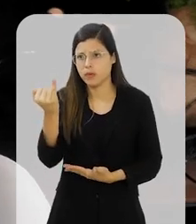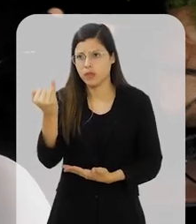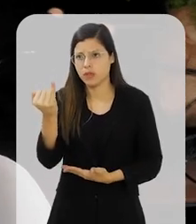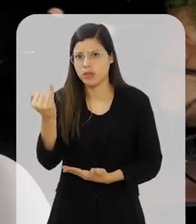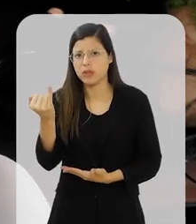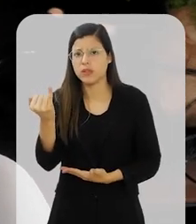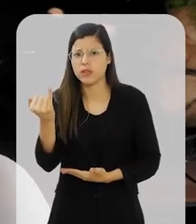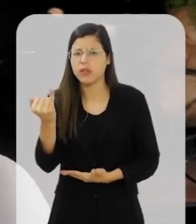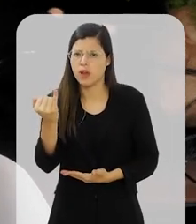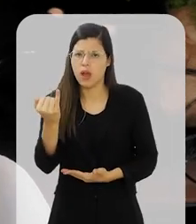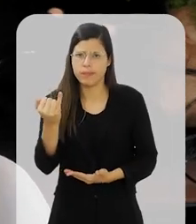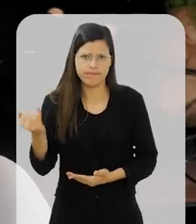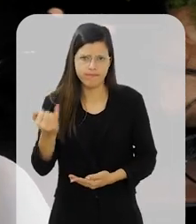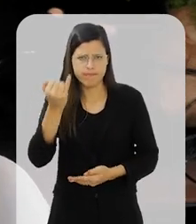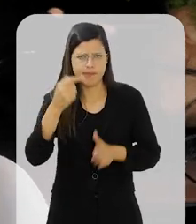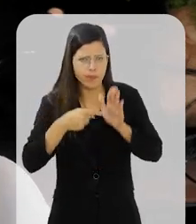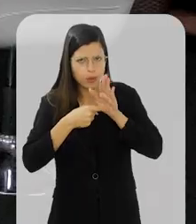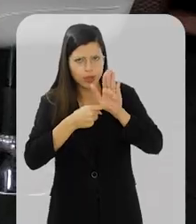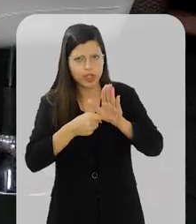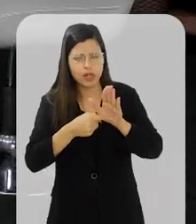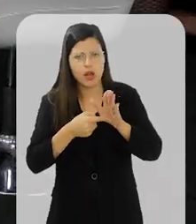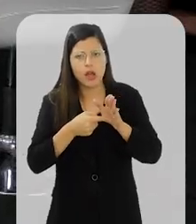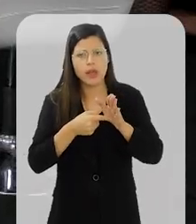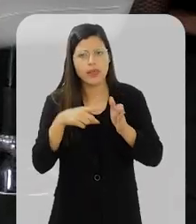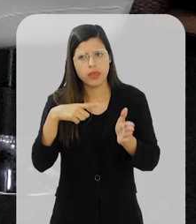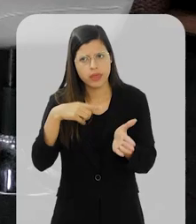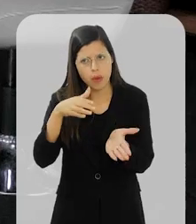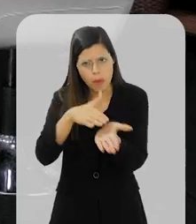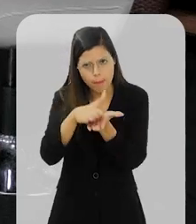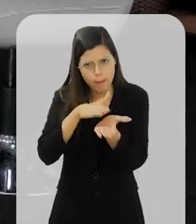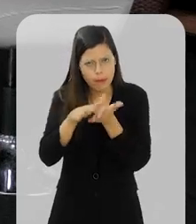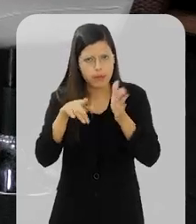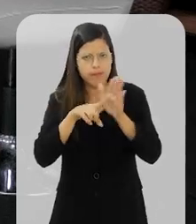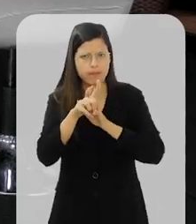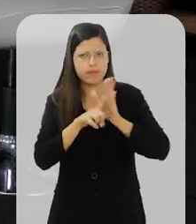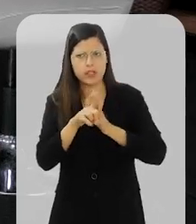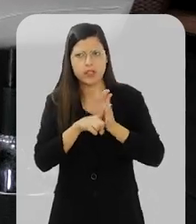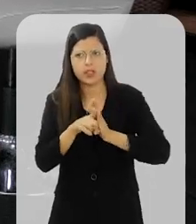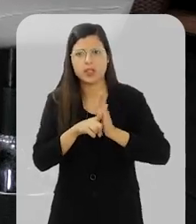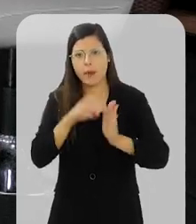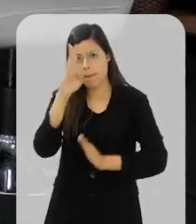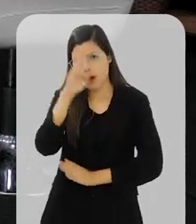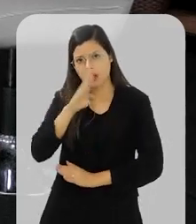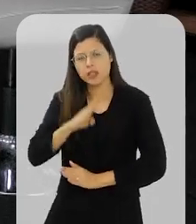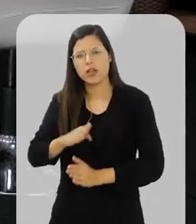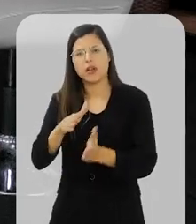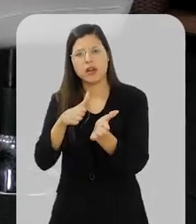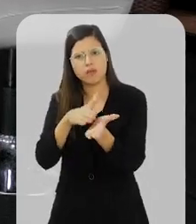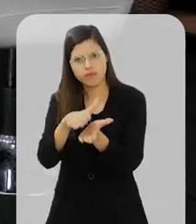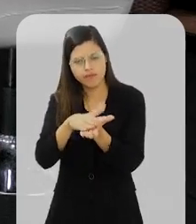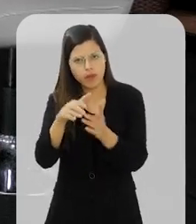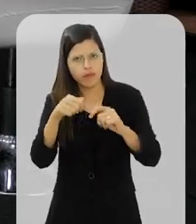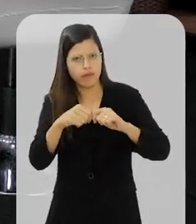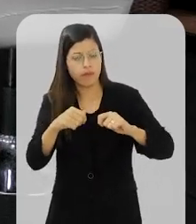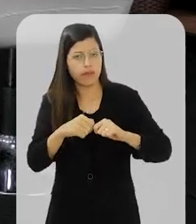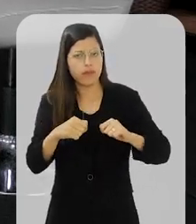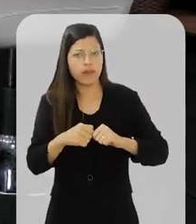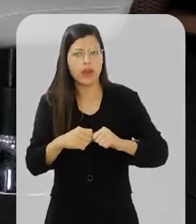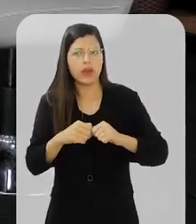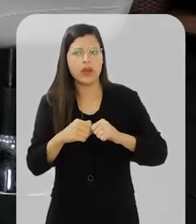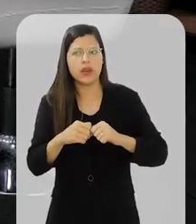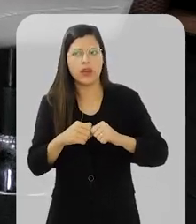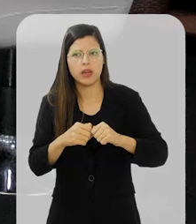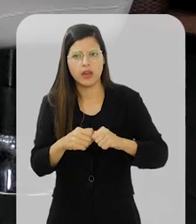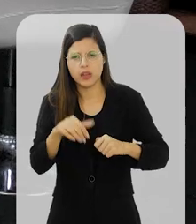É importante a gente falar isso aqui, né? De ter uma publicação, das pesquisas brasileiras estarem sendo publicadas em